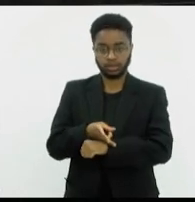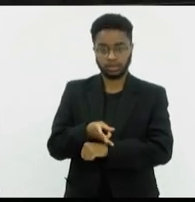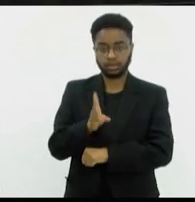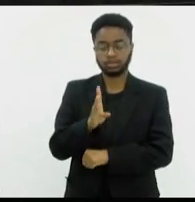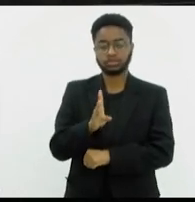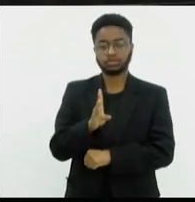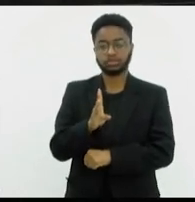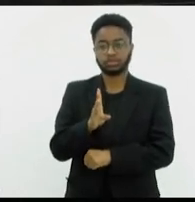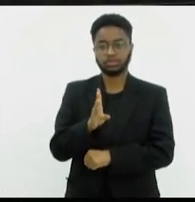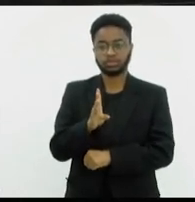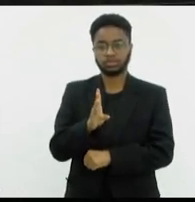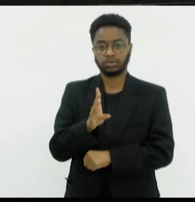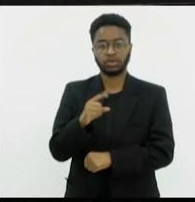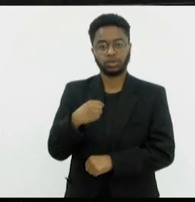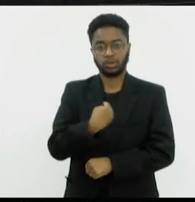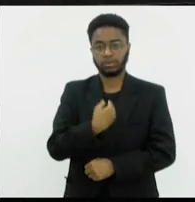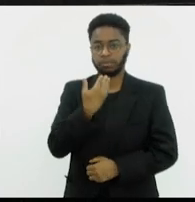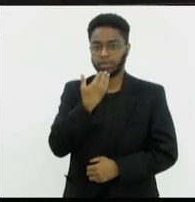pediremos um minuto